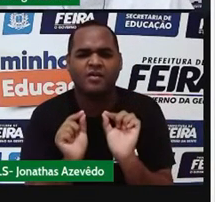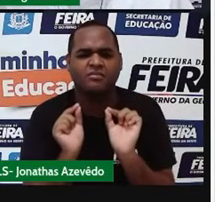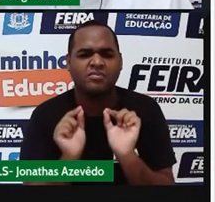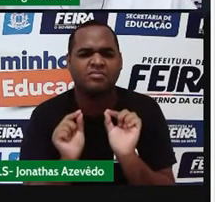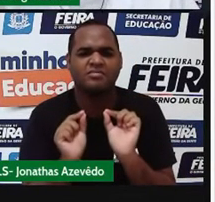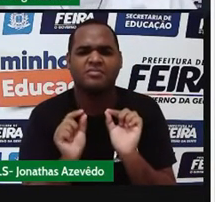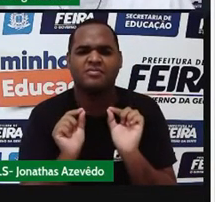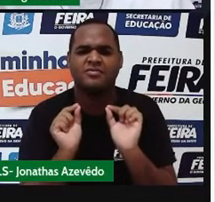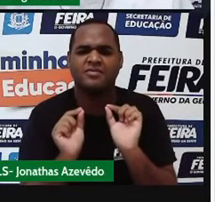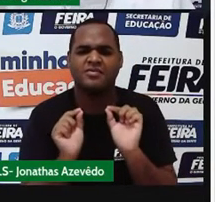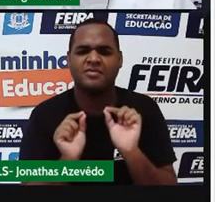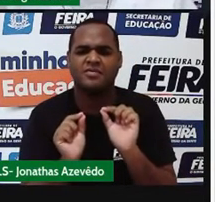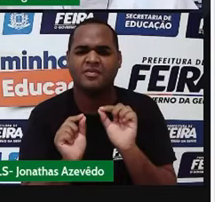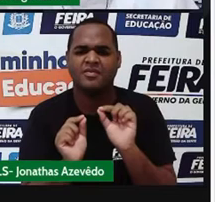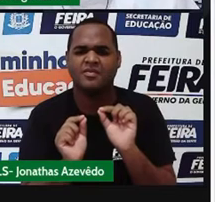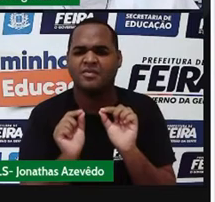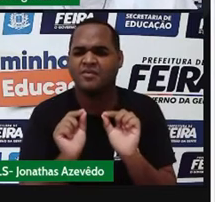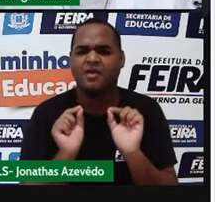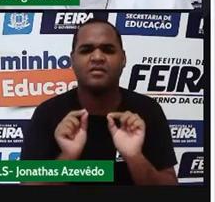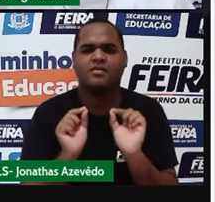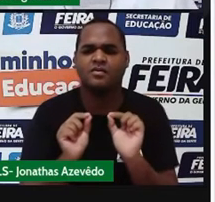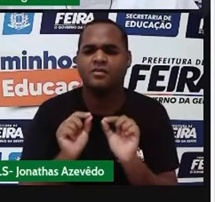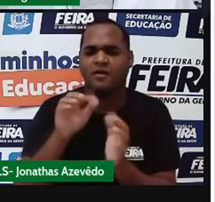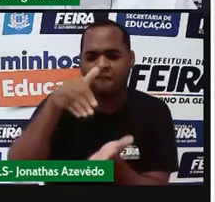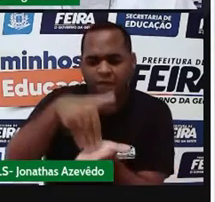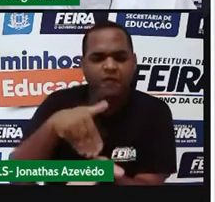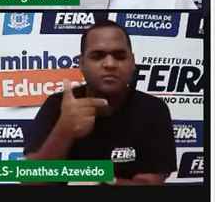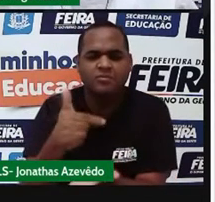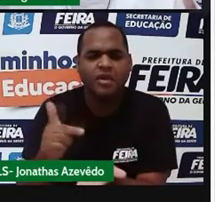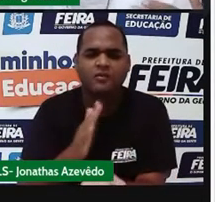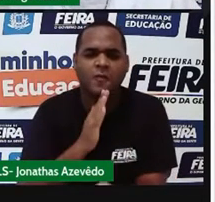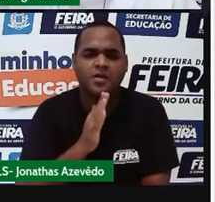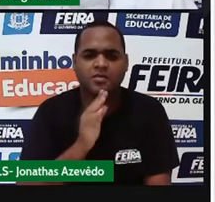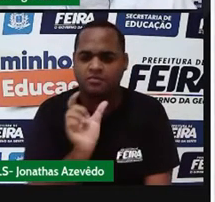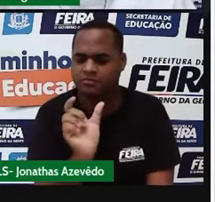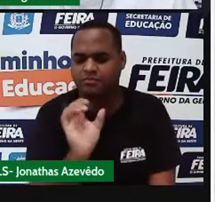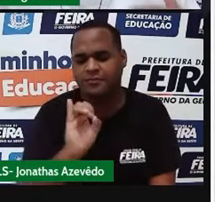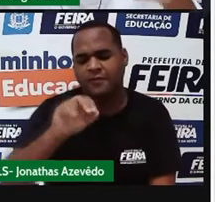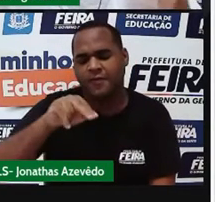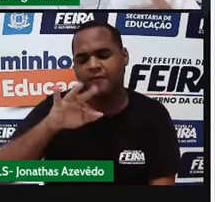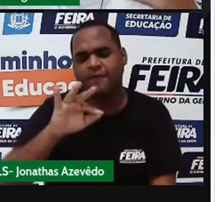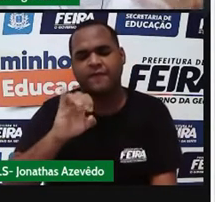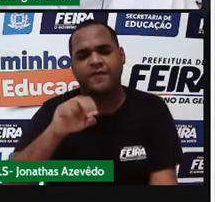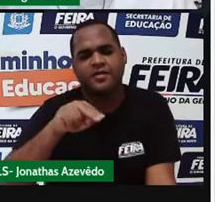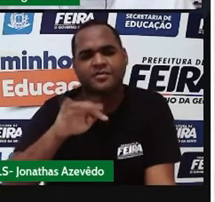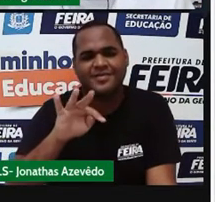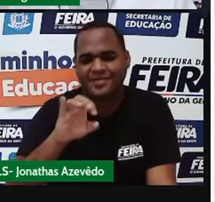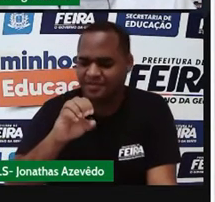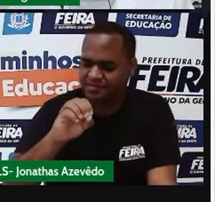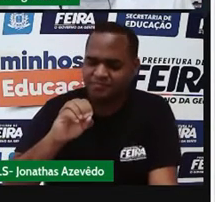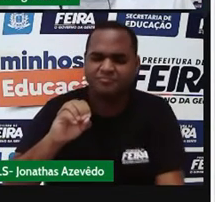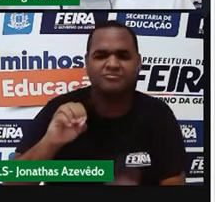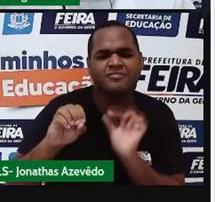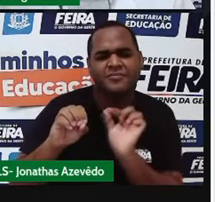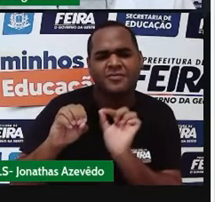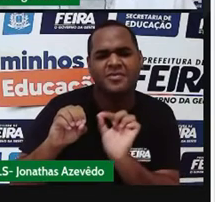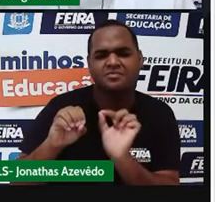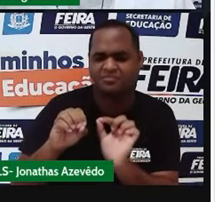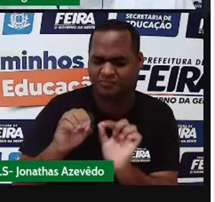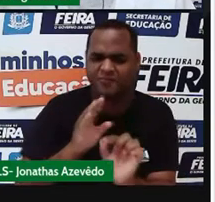professor O que é o infinito para você você já ouviu essa palavra infinito o que é uma coisa infinita